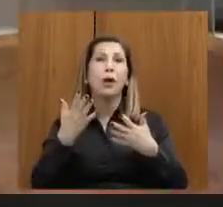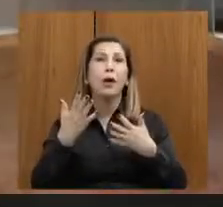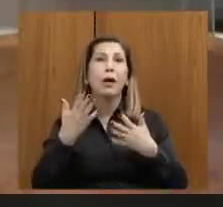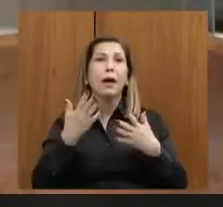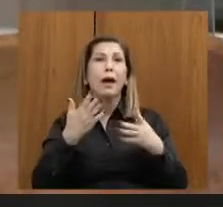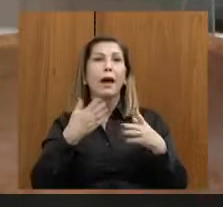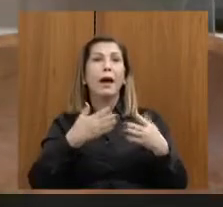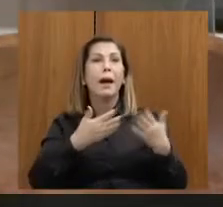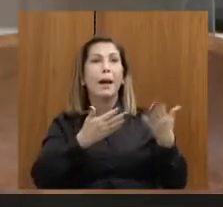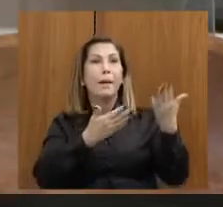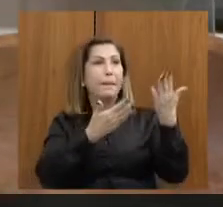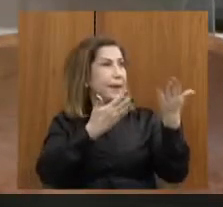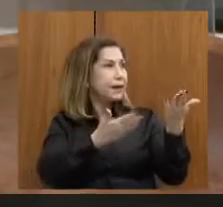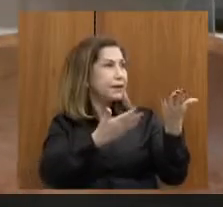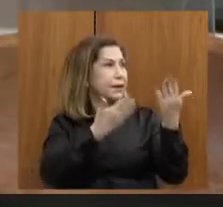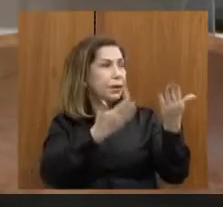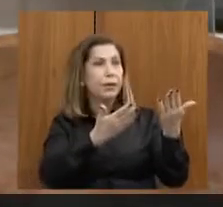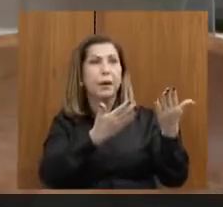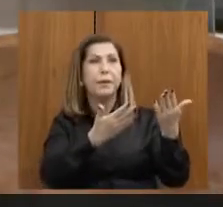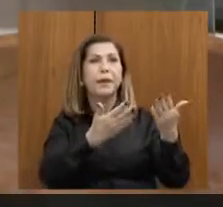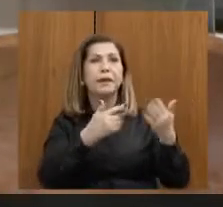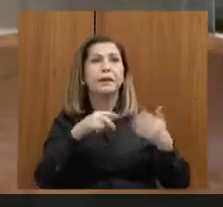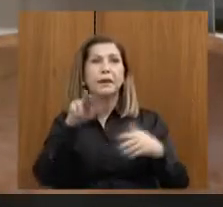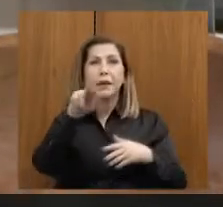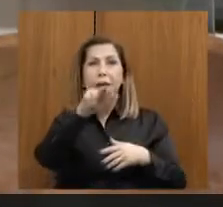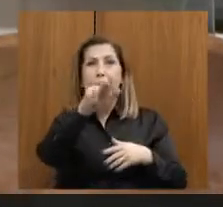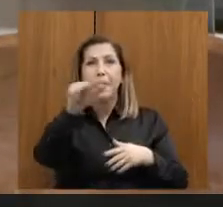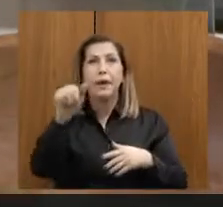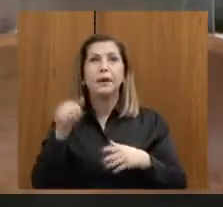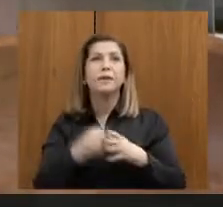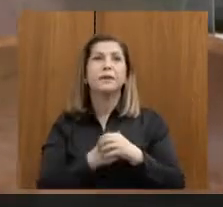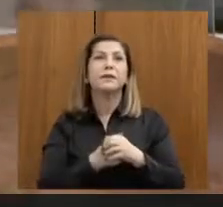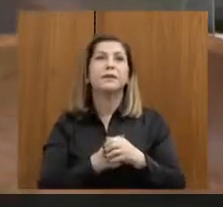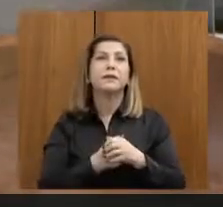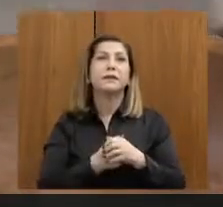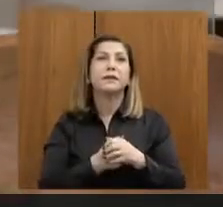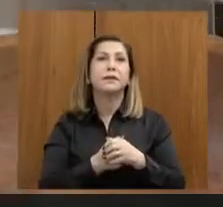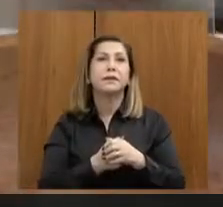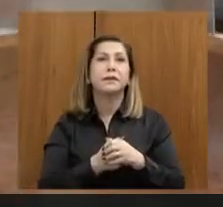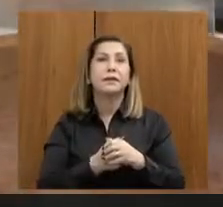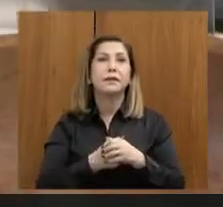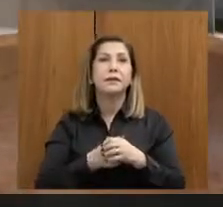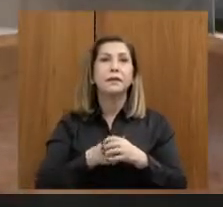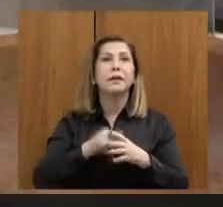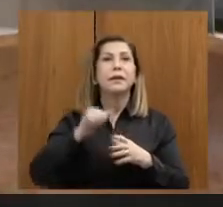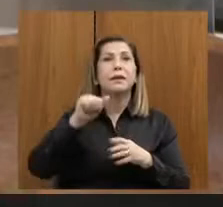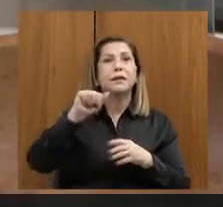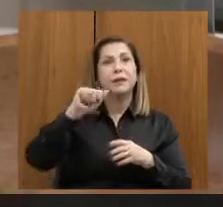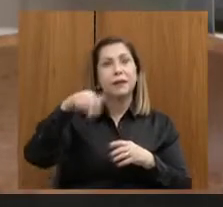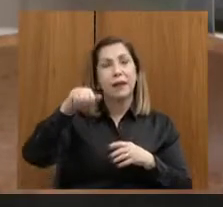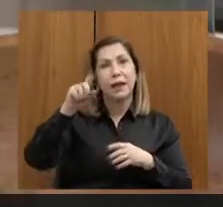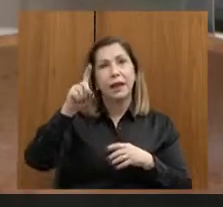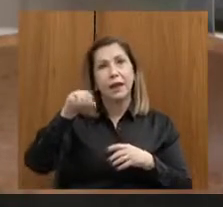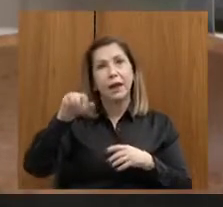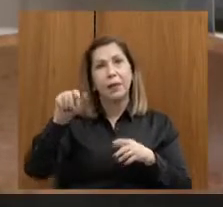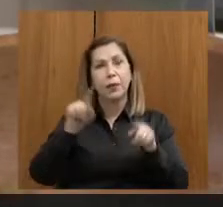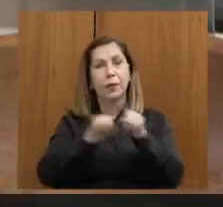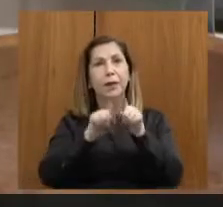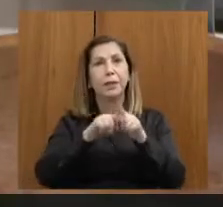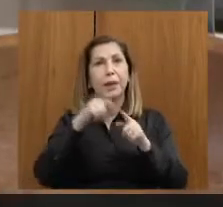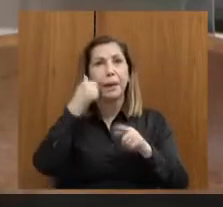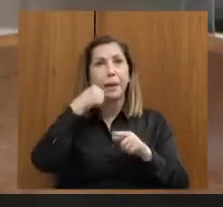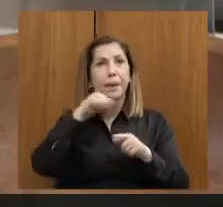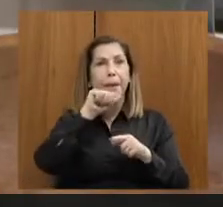com a minha mãe bença mãe a minhas irmãs o Marcos André no meio mileixe